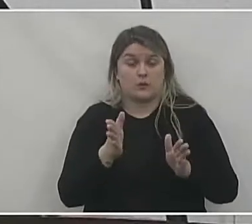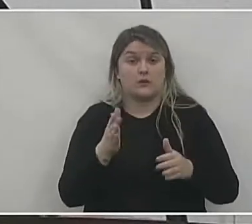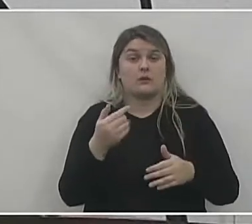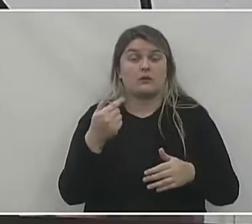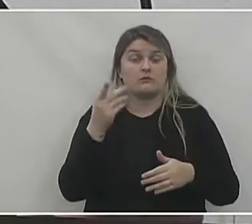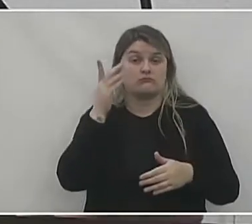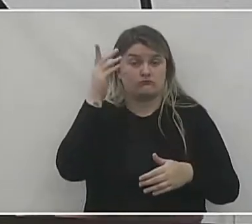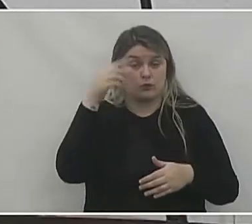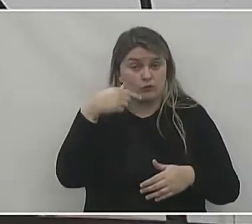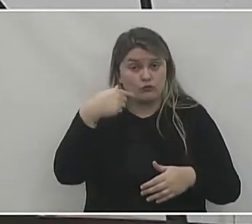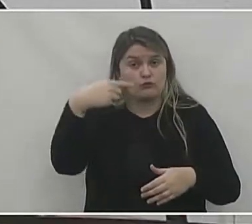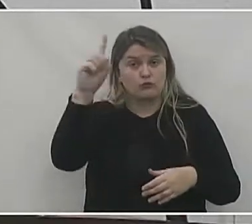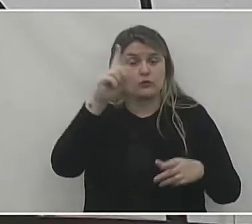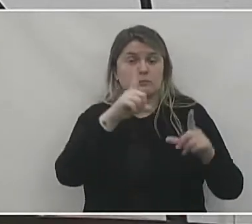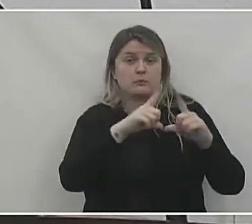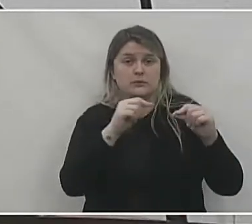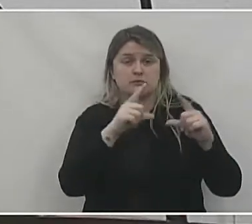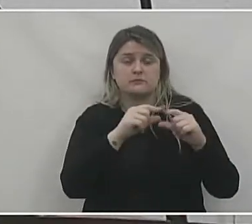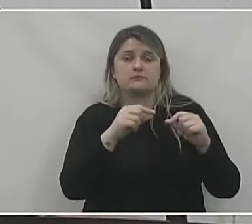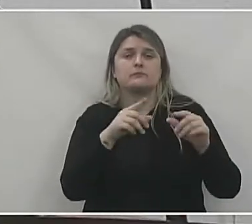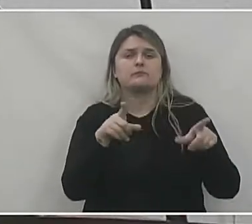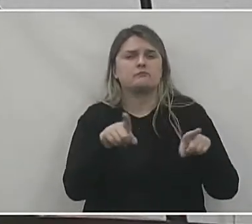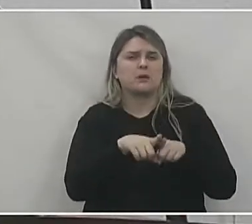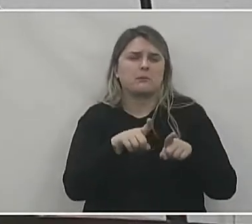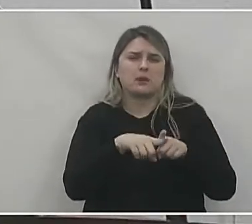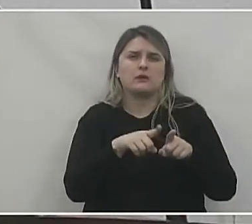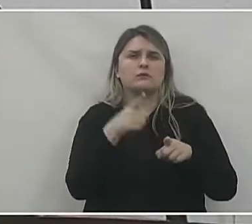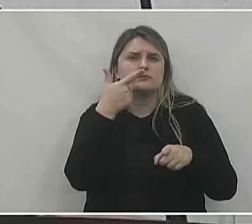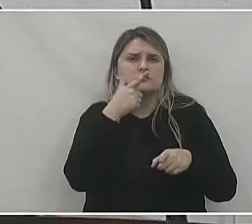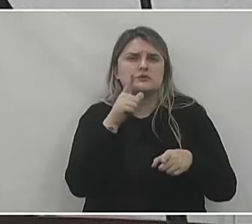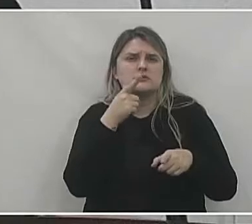estava lá em Brasília, eu viabilizei em torno de